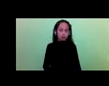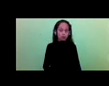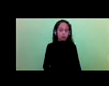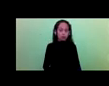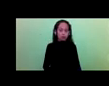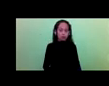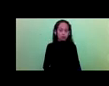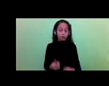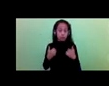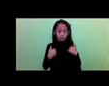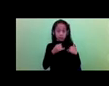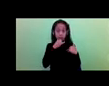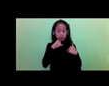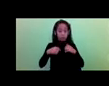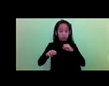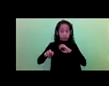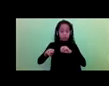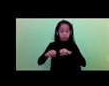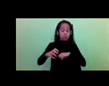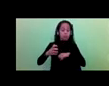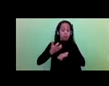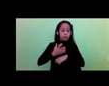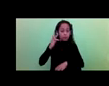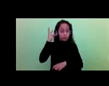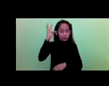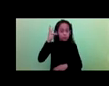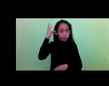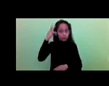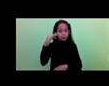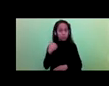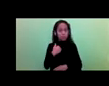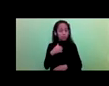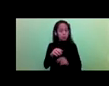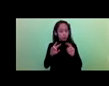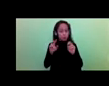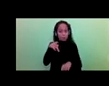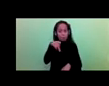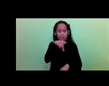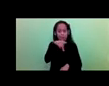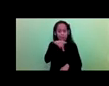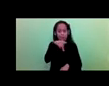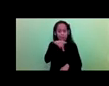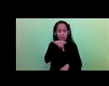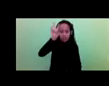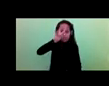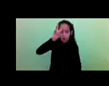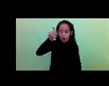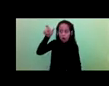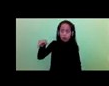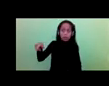Eu dou aula de filosofia e eu não sei o que o professor de história está trabalhando.